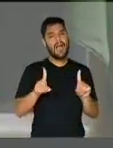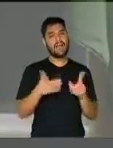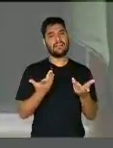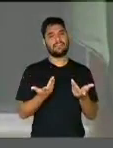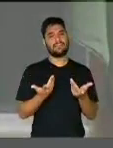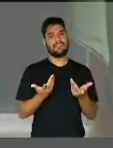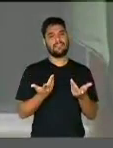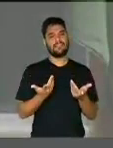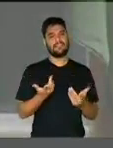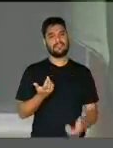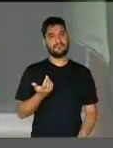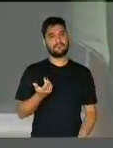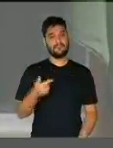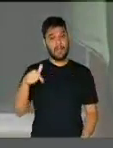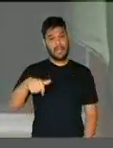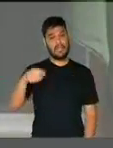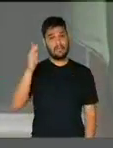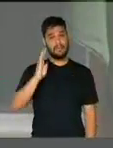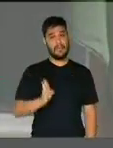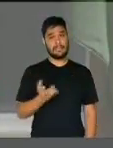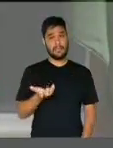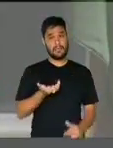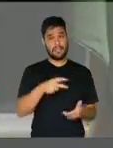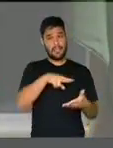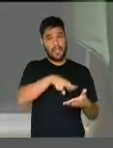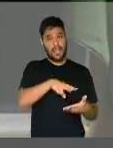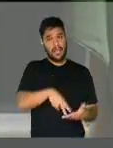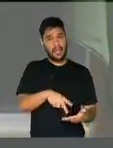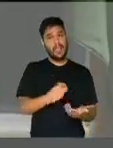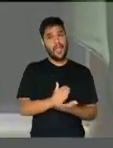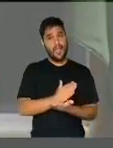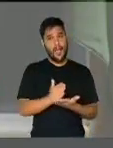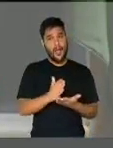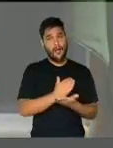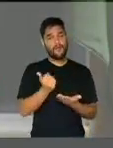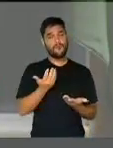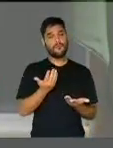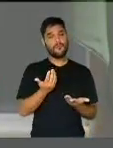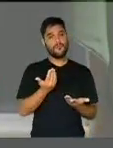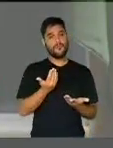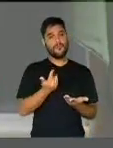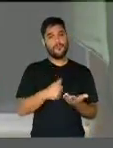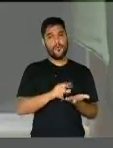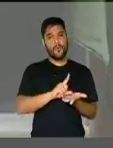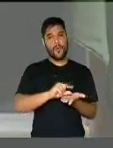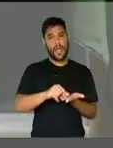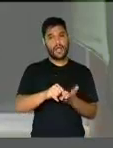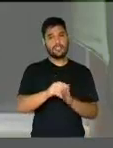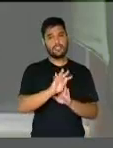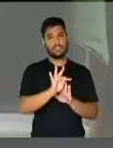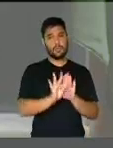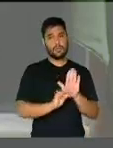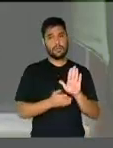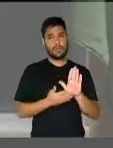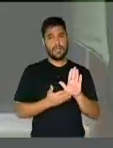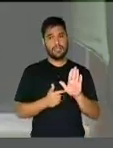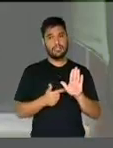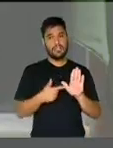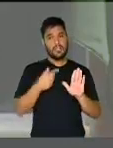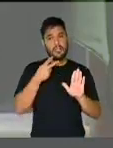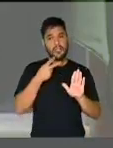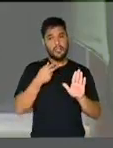Brasil, eu gostaria de ler alguns trechos de um artigo que foi